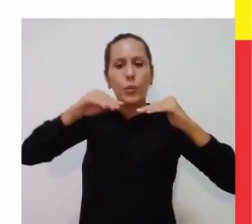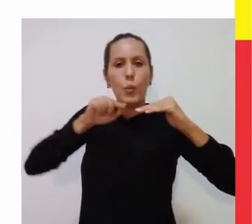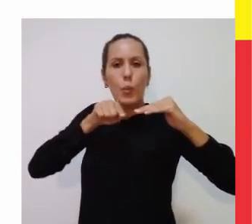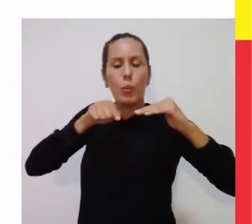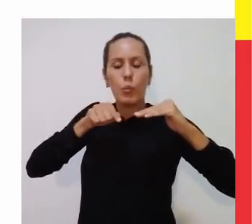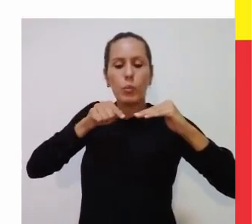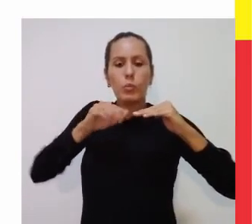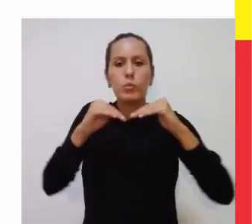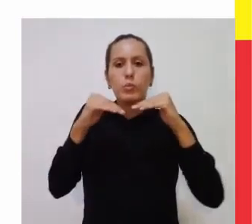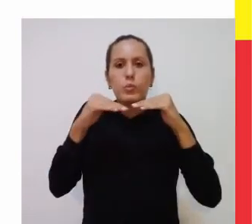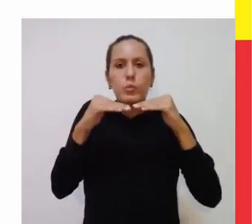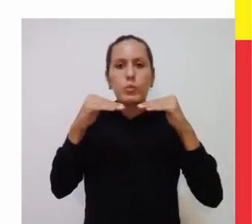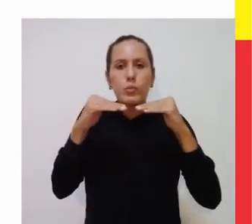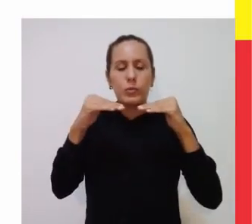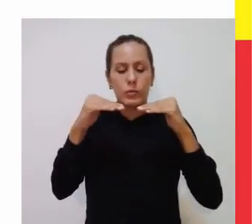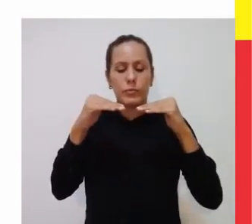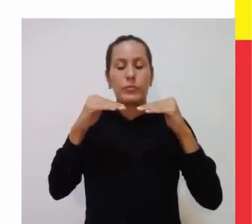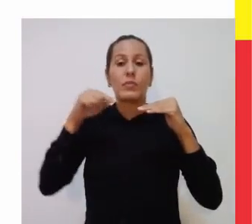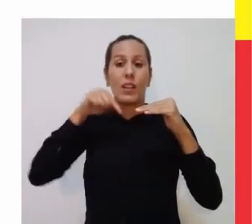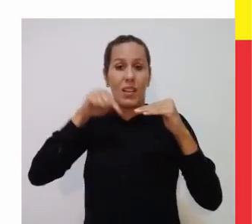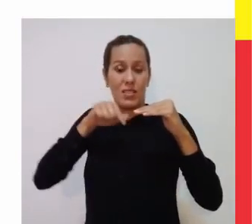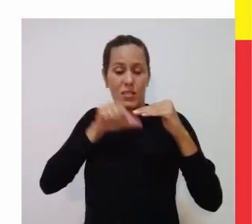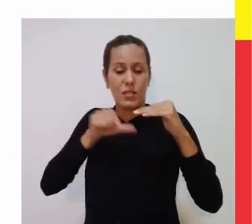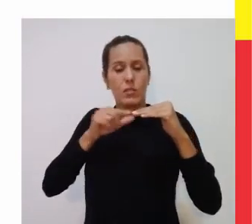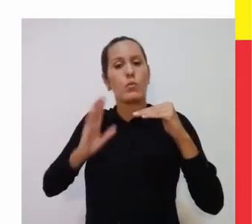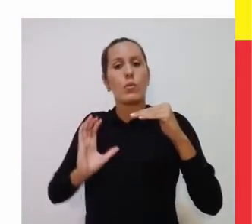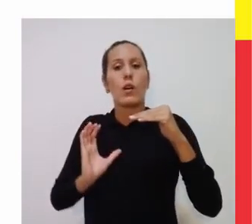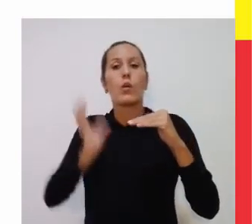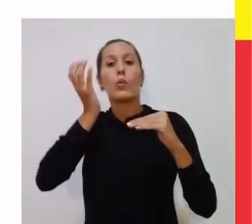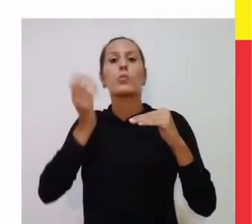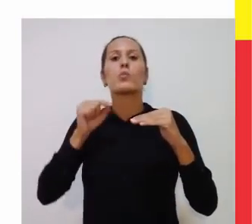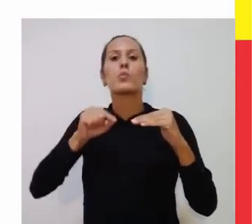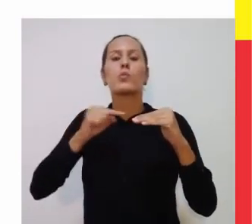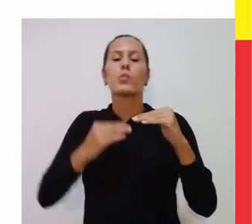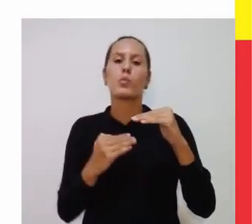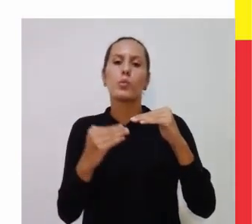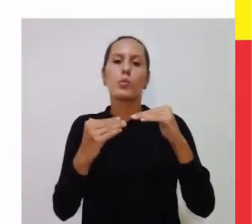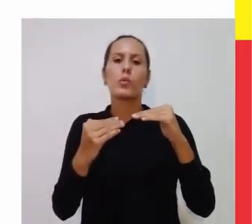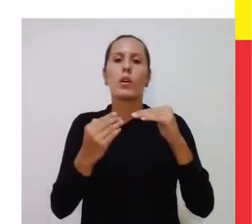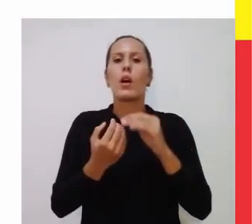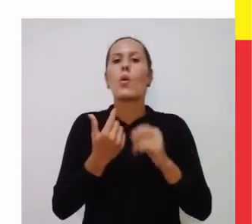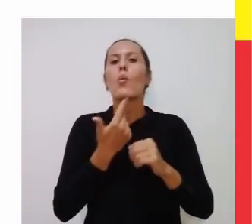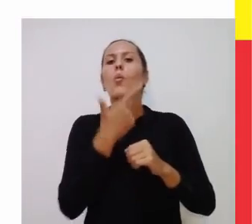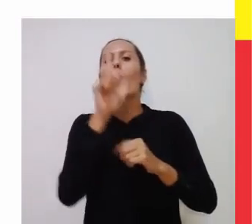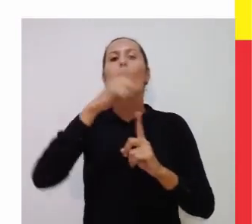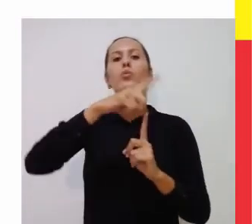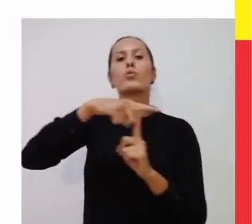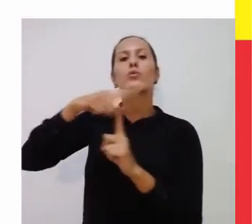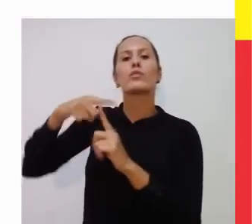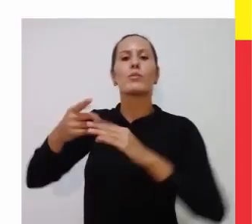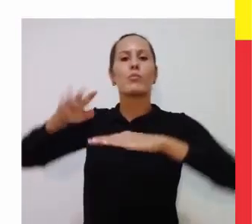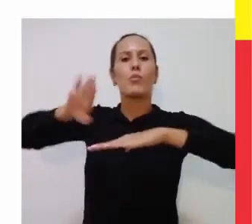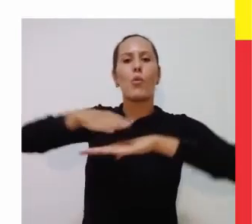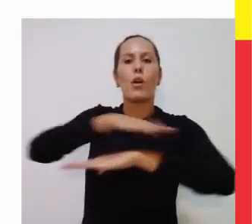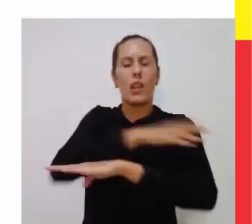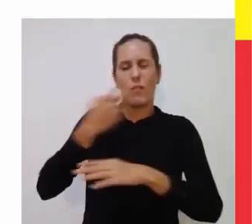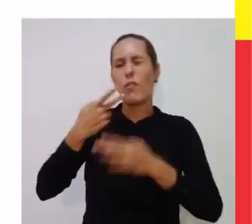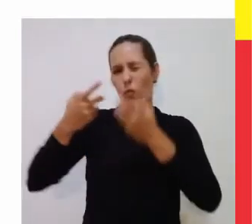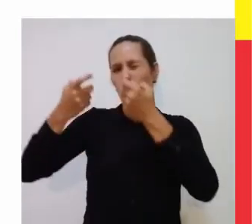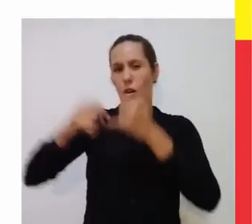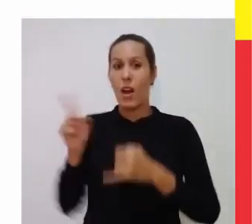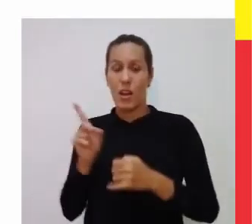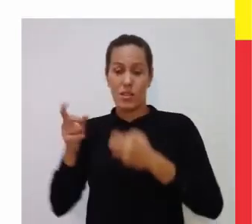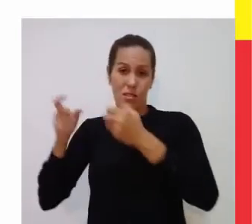brechas e essas brechas criam um sistema de construção de novas formas de relevo, tá? Então, deixa eu explicar essa